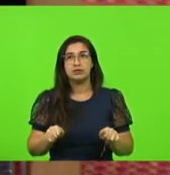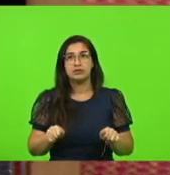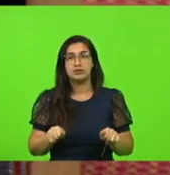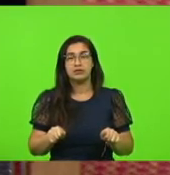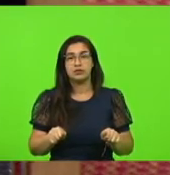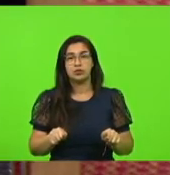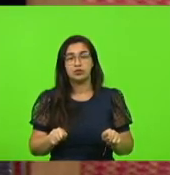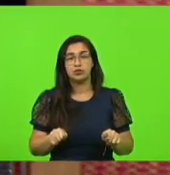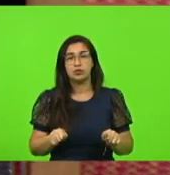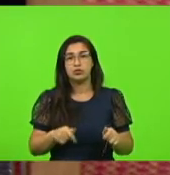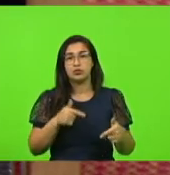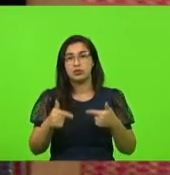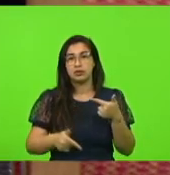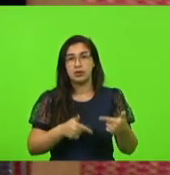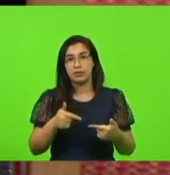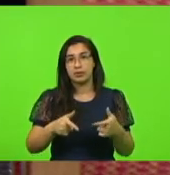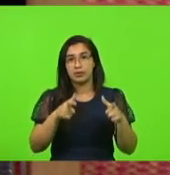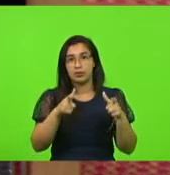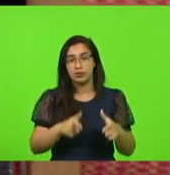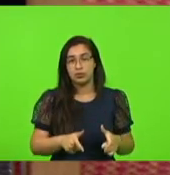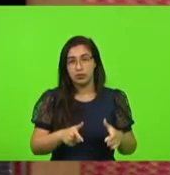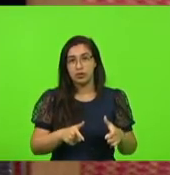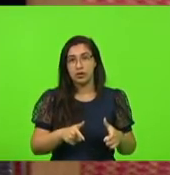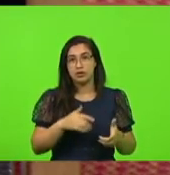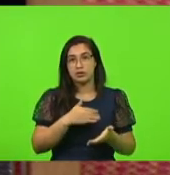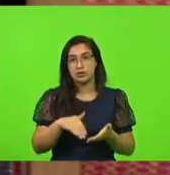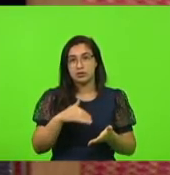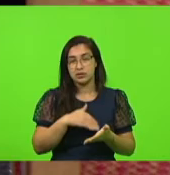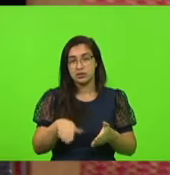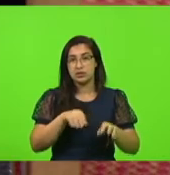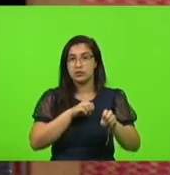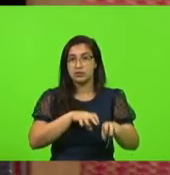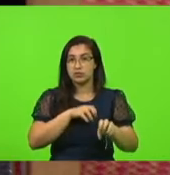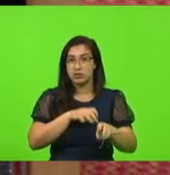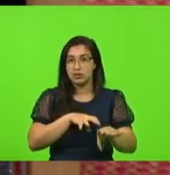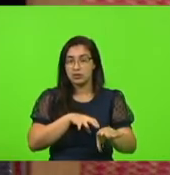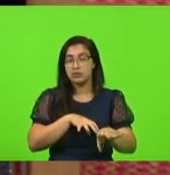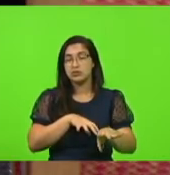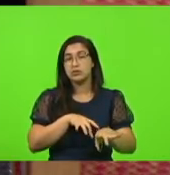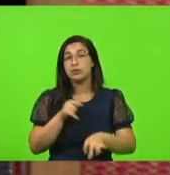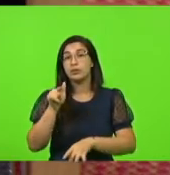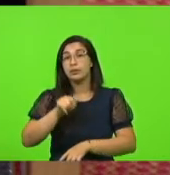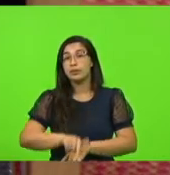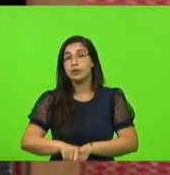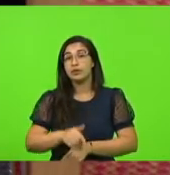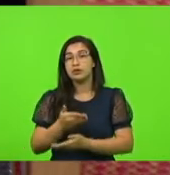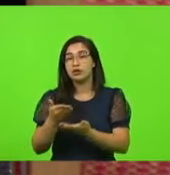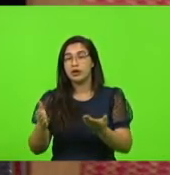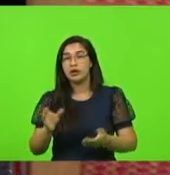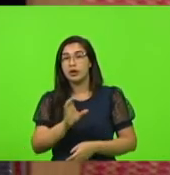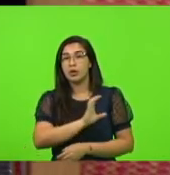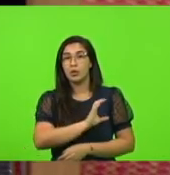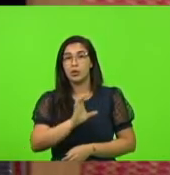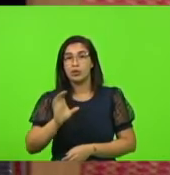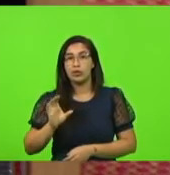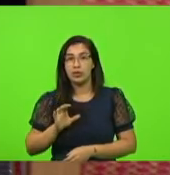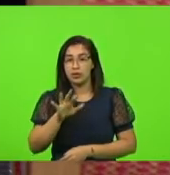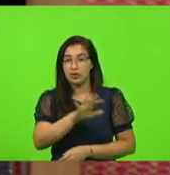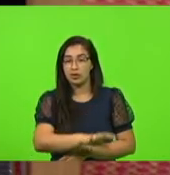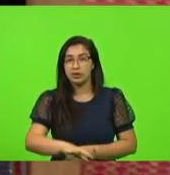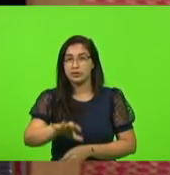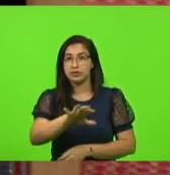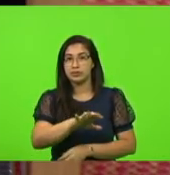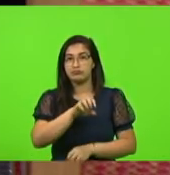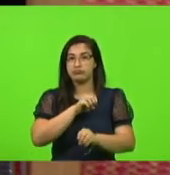lotados tanto na sede da Secretaria da Educação quanto nas coordenadorias regionais de educação.